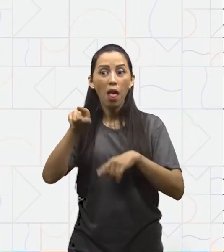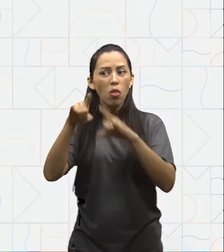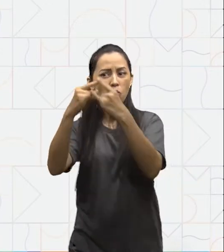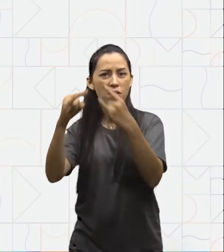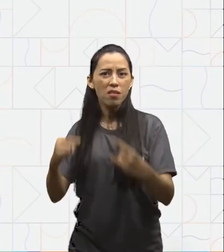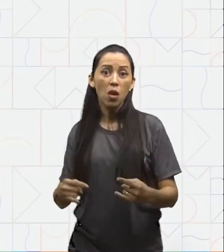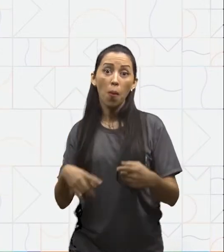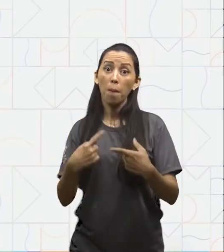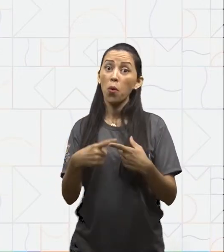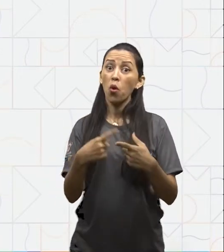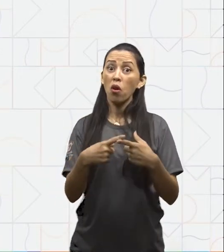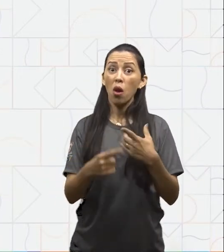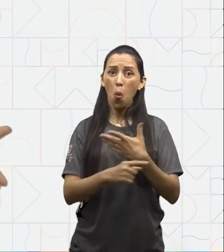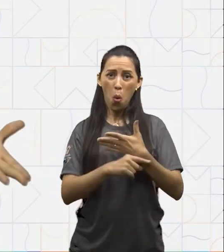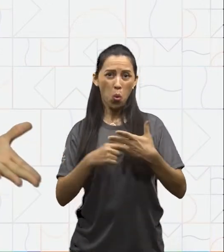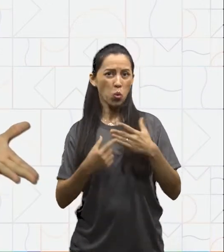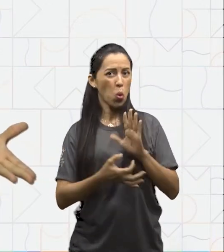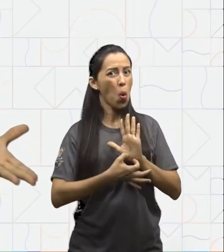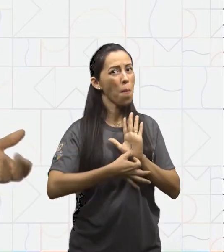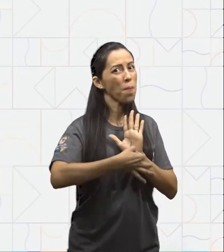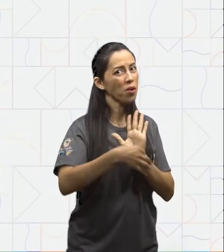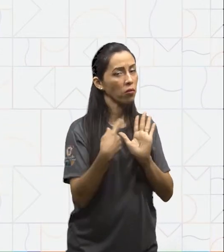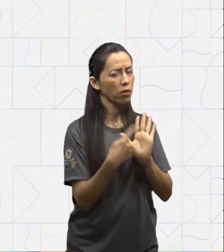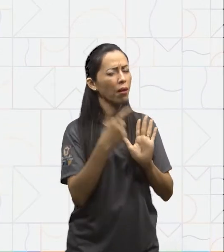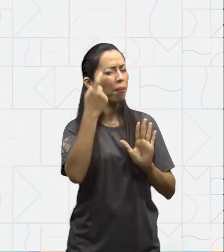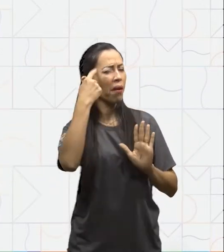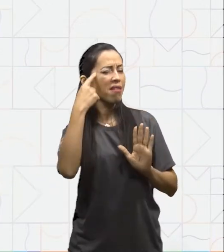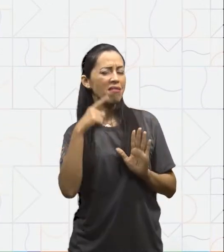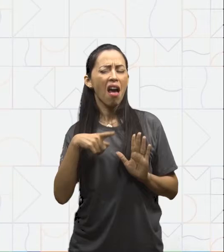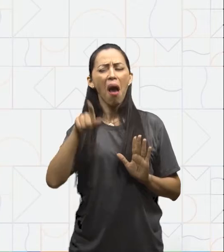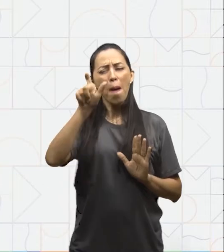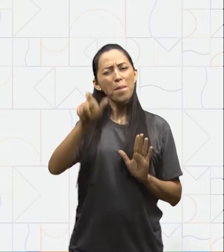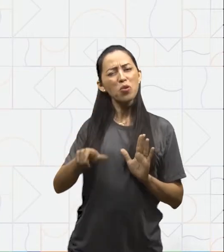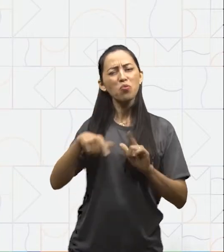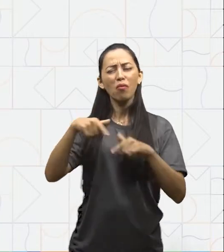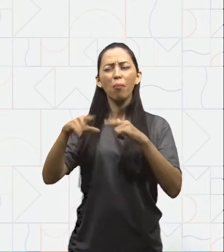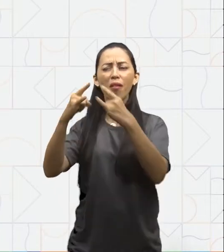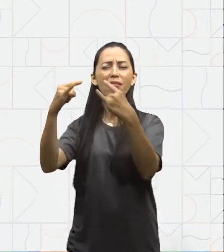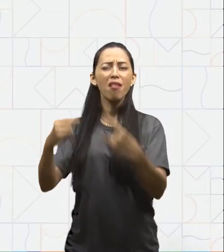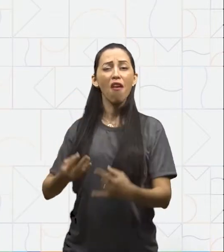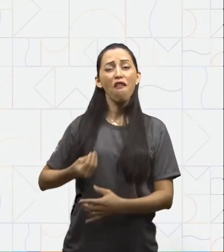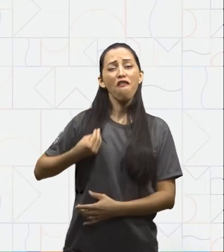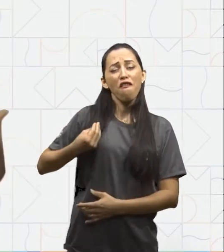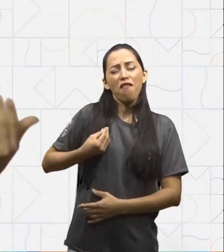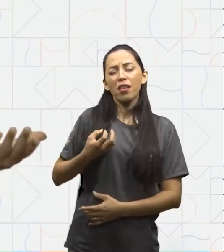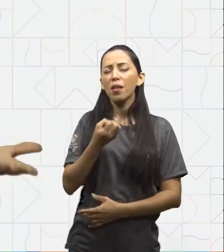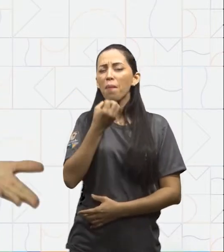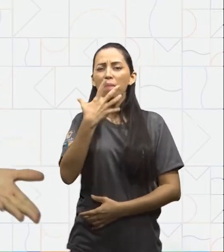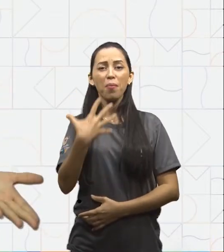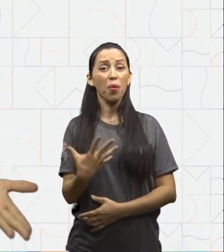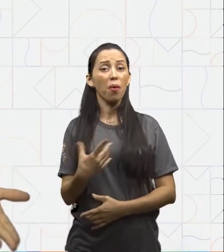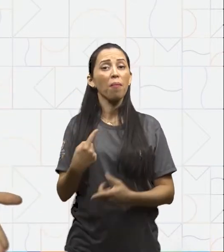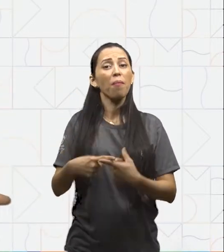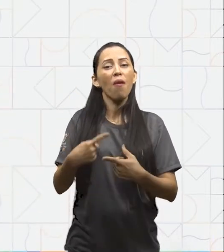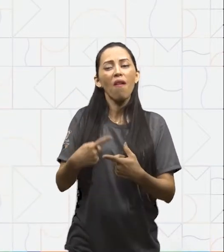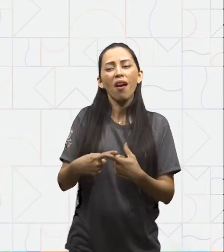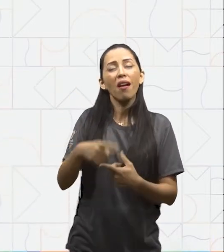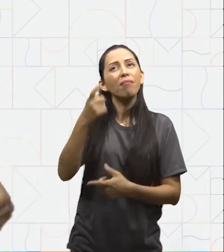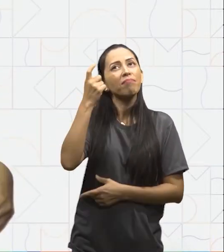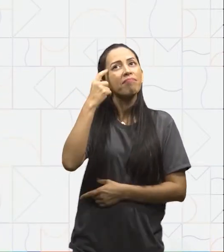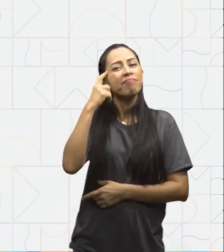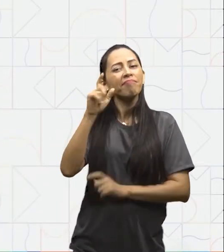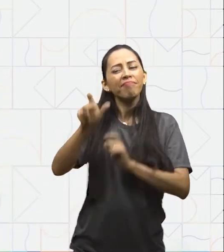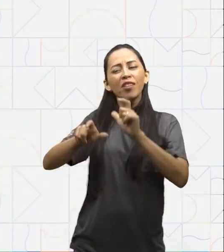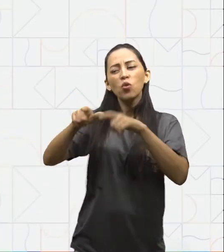que quem trabalha no circo tem uma vida boa. Ele imagina e escreve as sensações que os trabalhadores devem